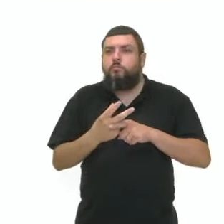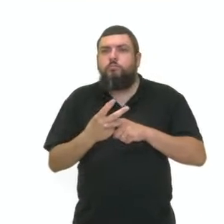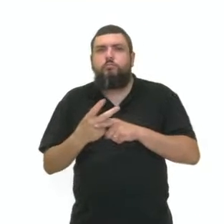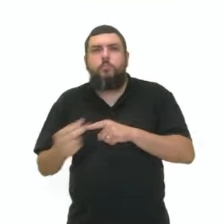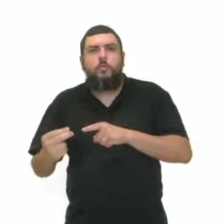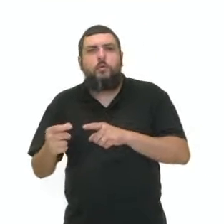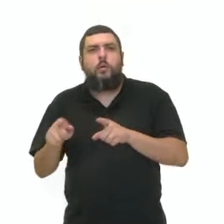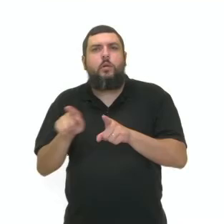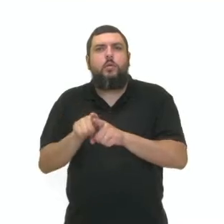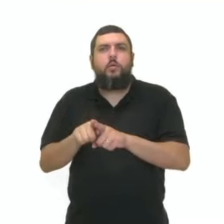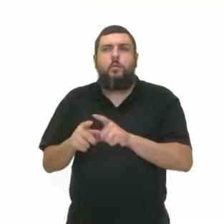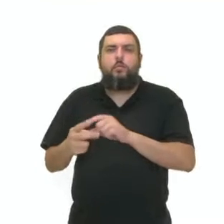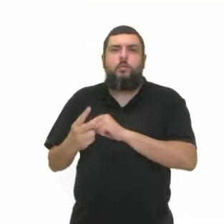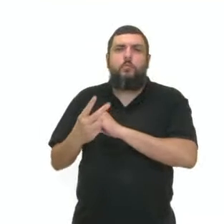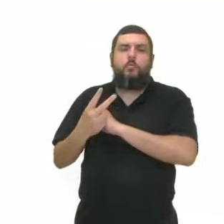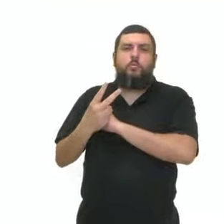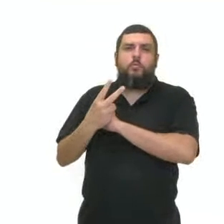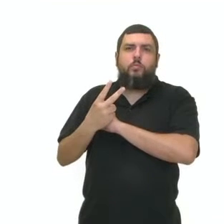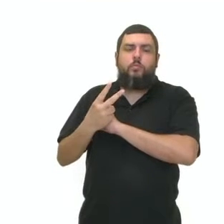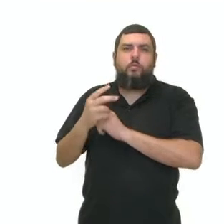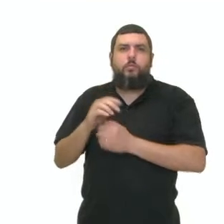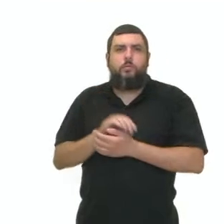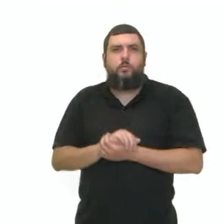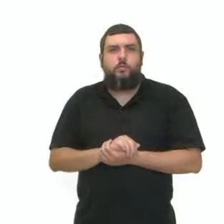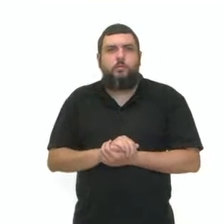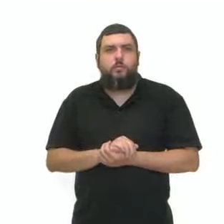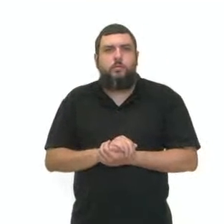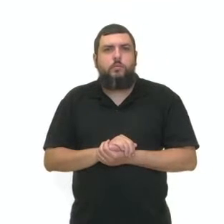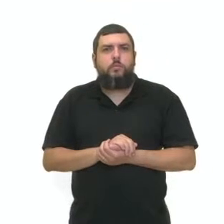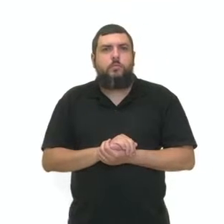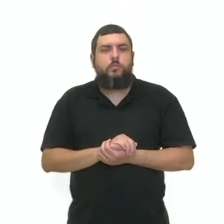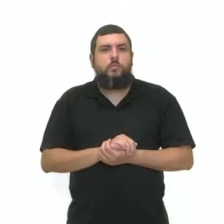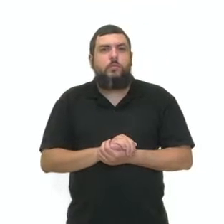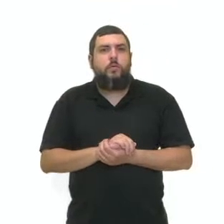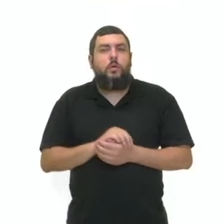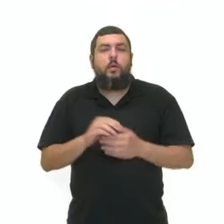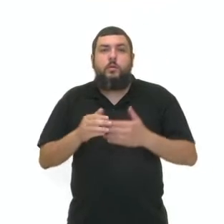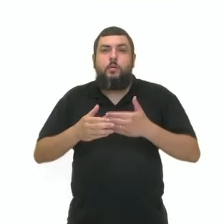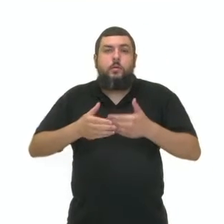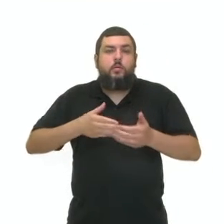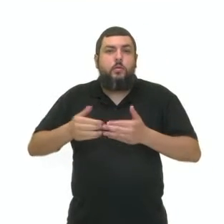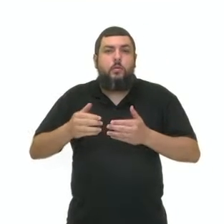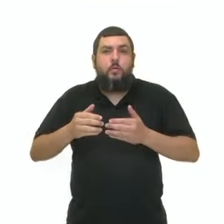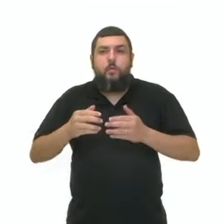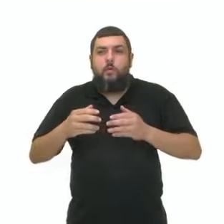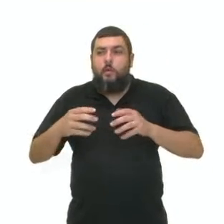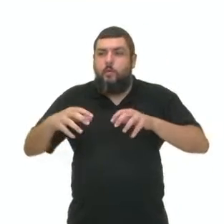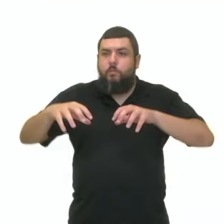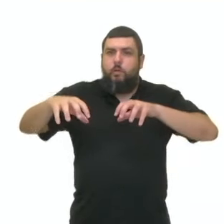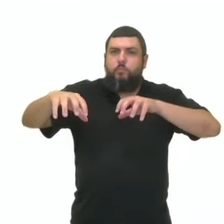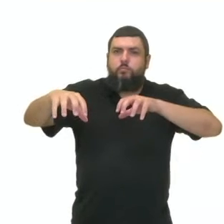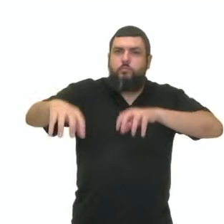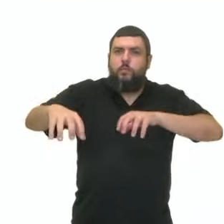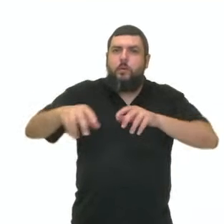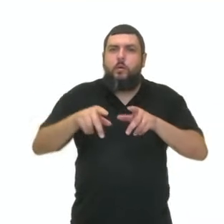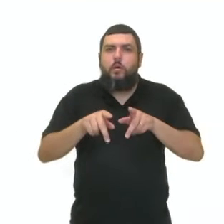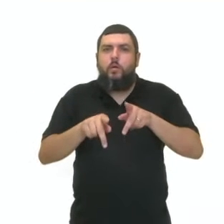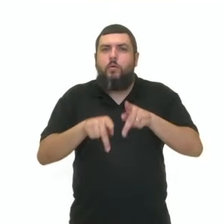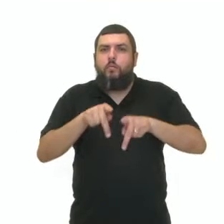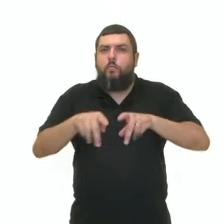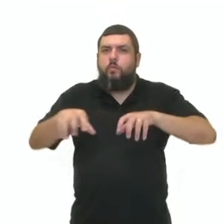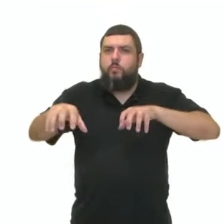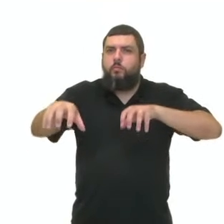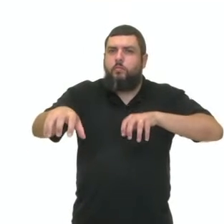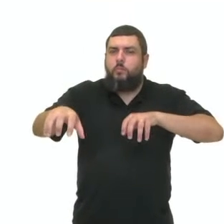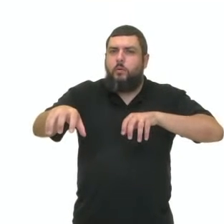em relação aos inimigos de tribos rivais, fosse em relação a animais selvagens ali para